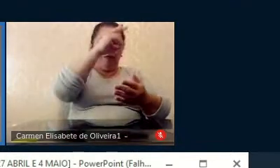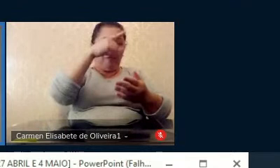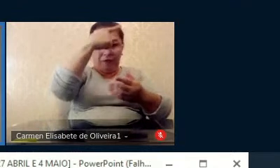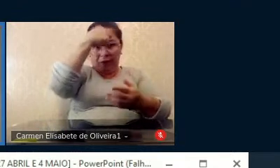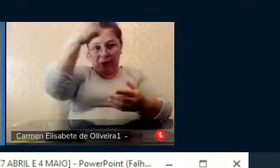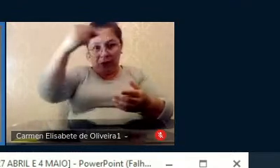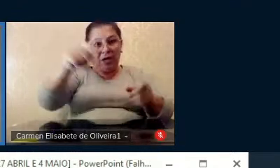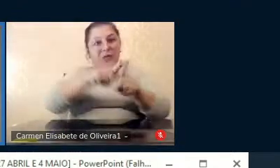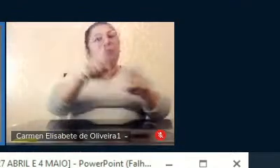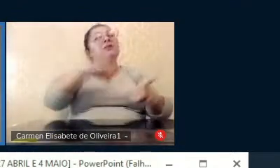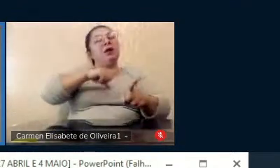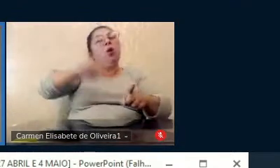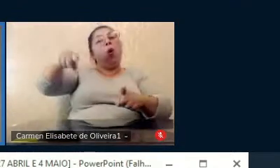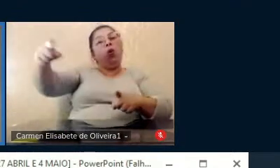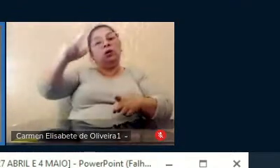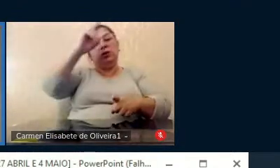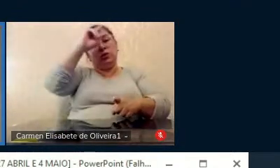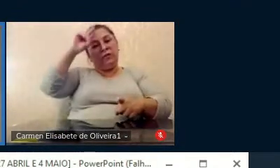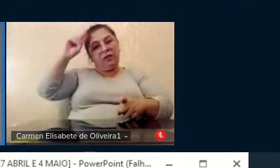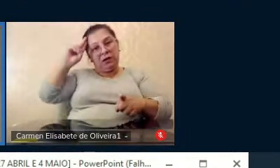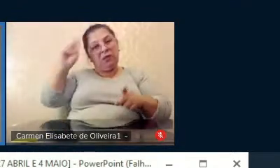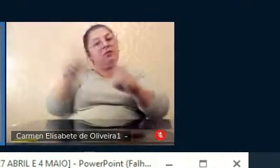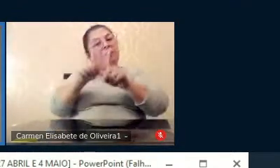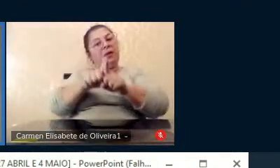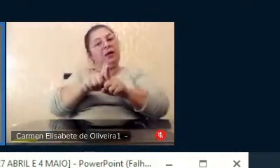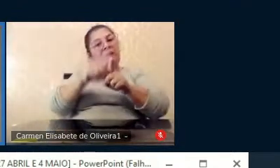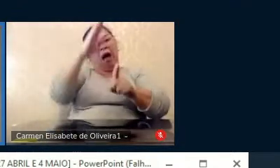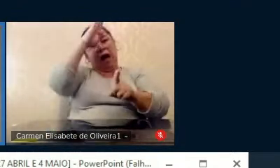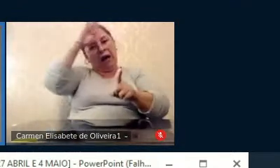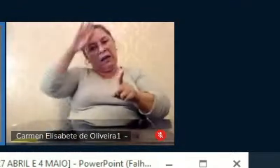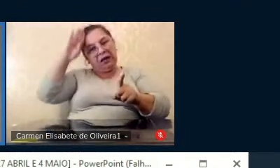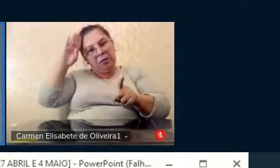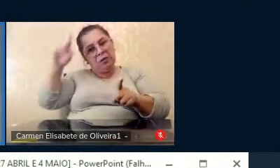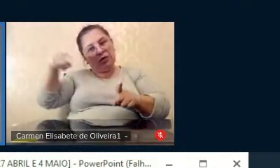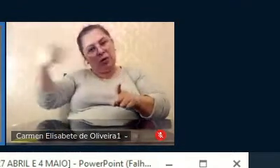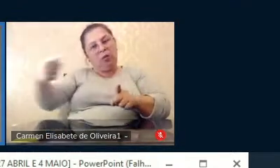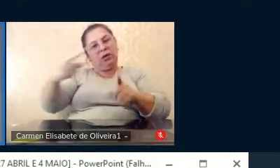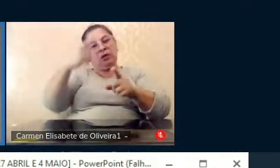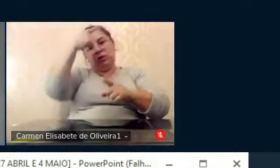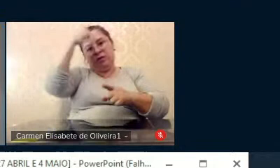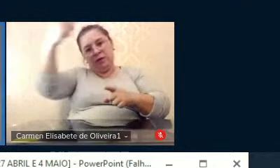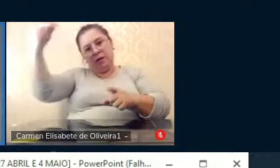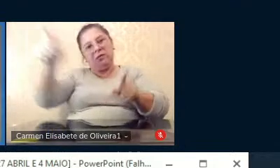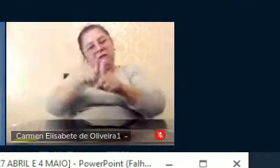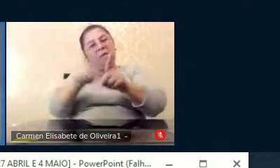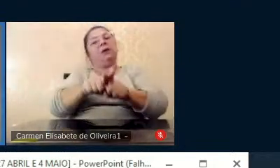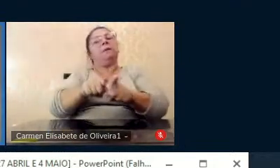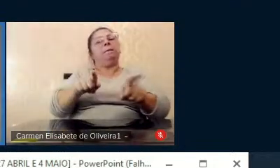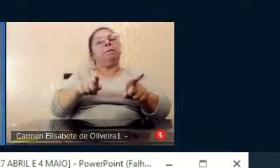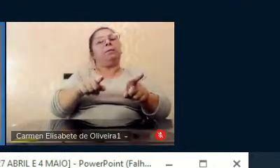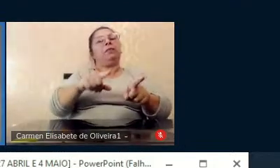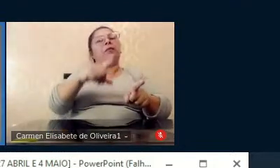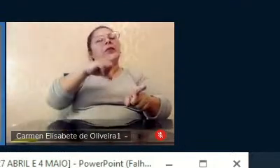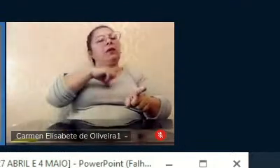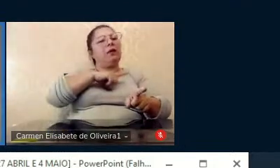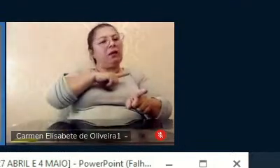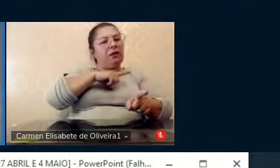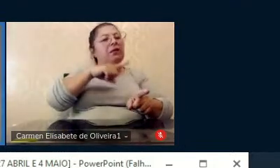outras universidades, né? Esse curso está abrangendo acadêmicos de outras universidades também. E